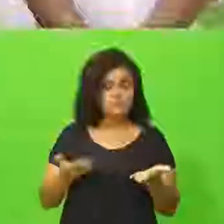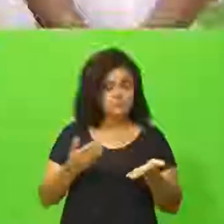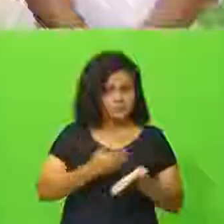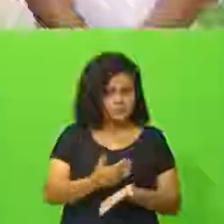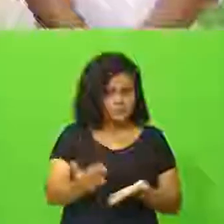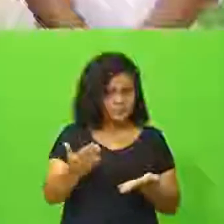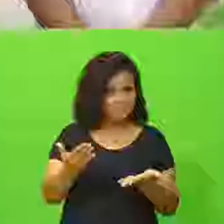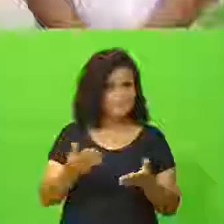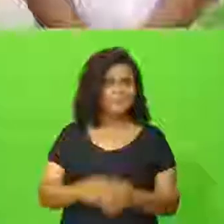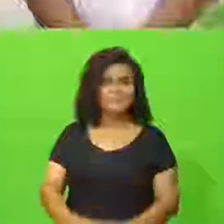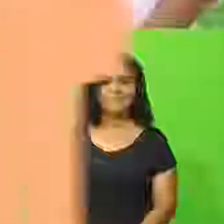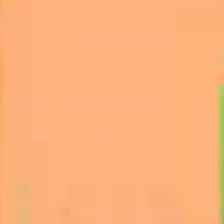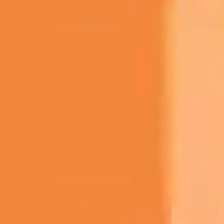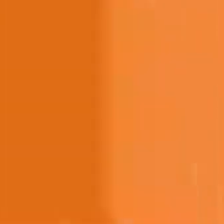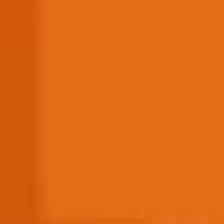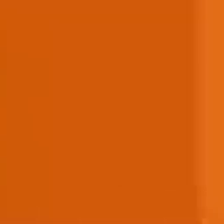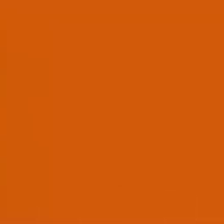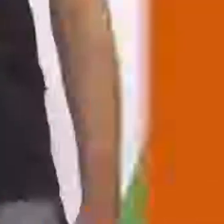hoje.